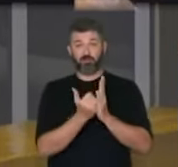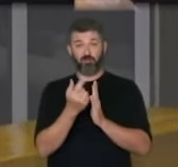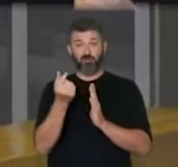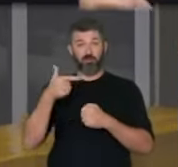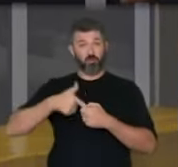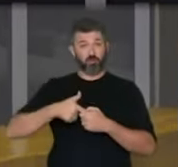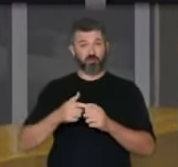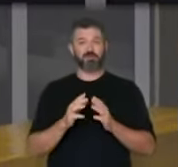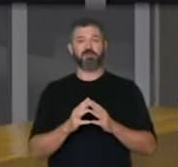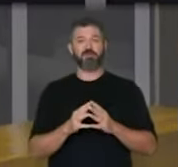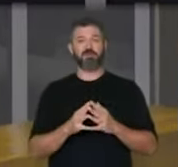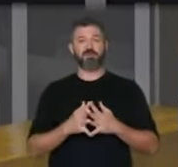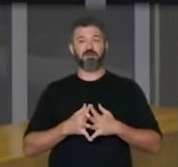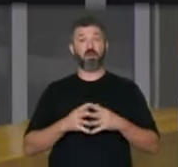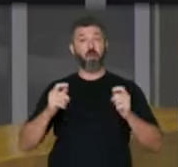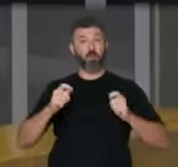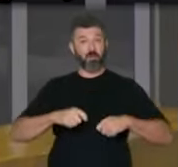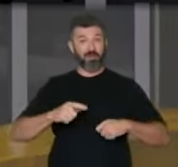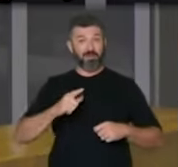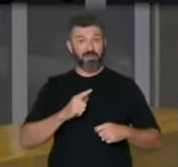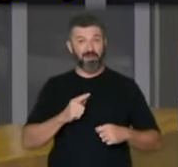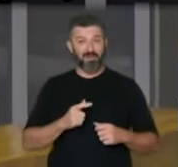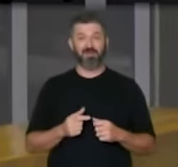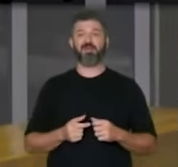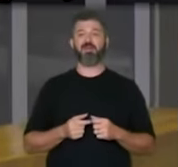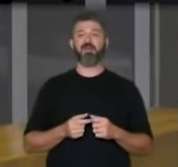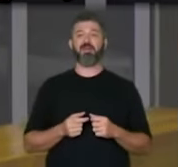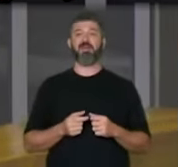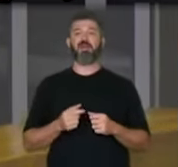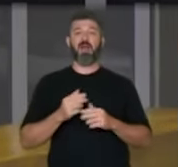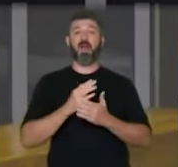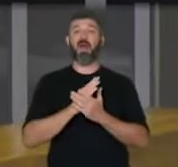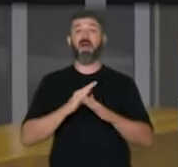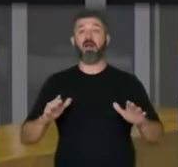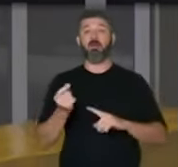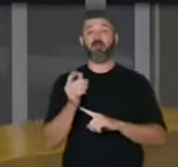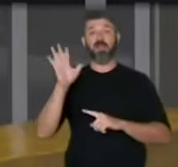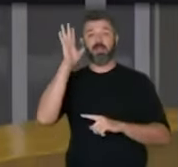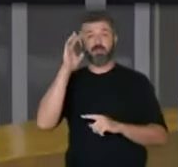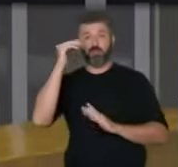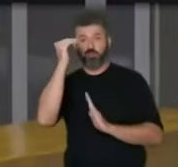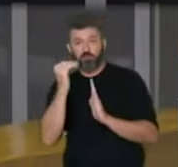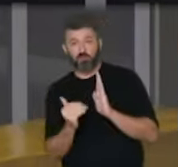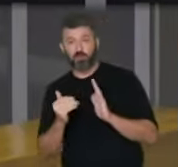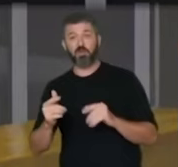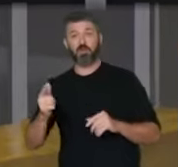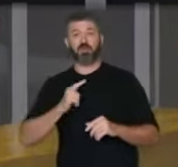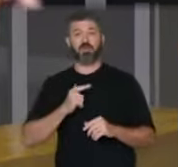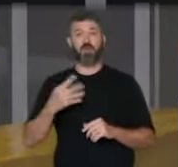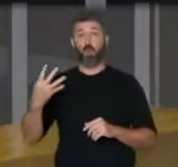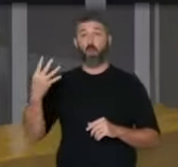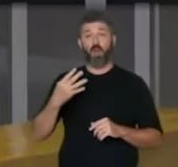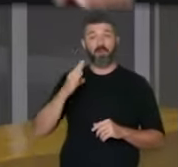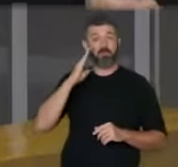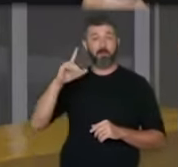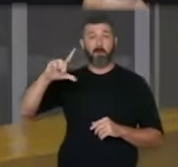combustíveis, competente para acabar com a inflação, reduzir a inflação. Tivemos a quarta menor inflação